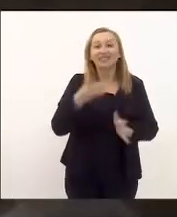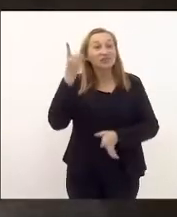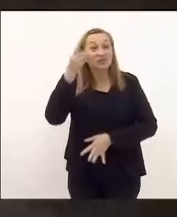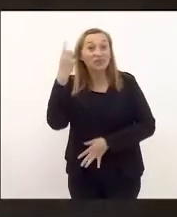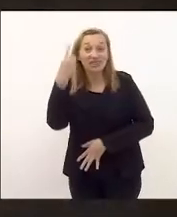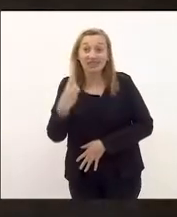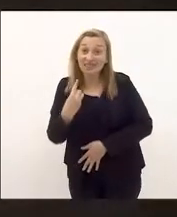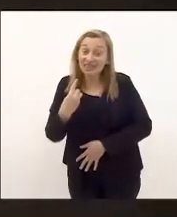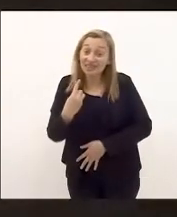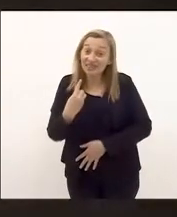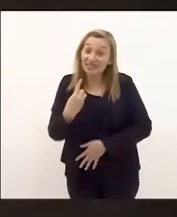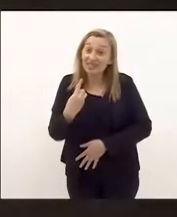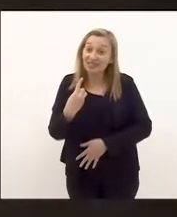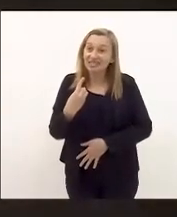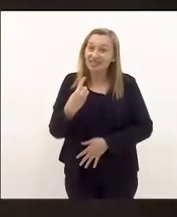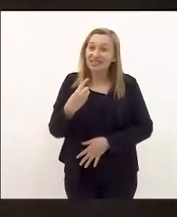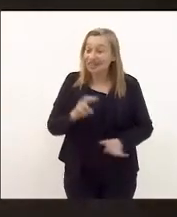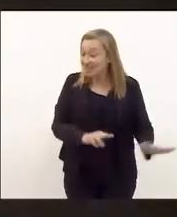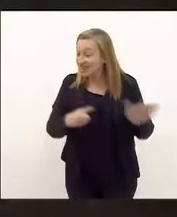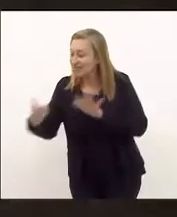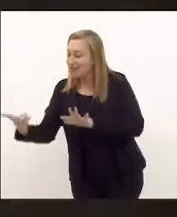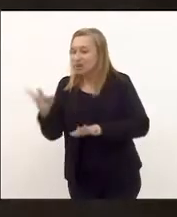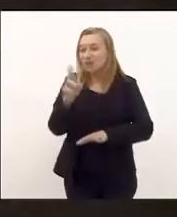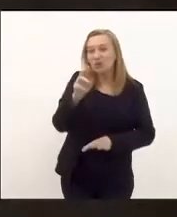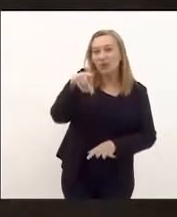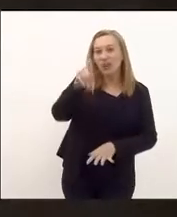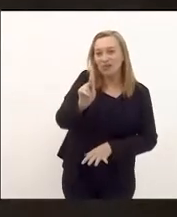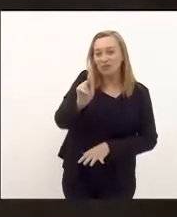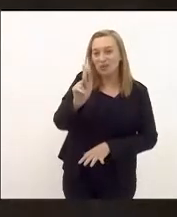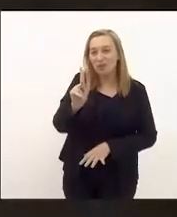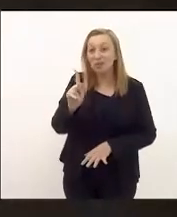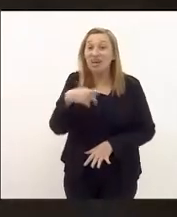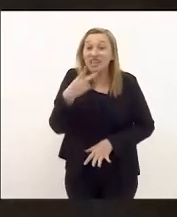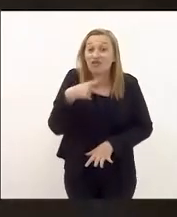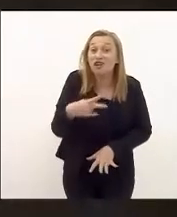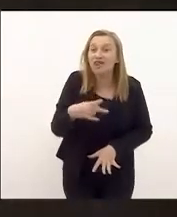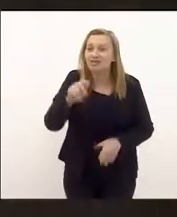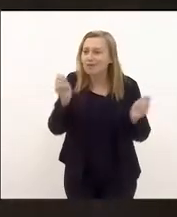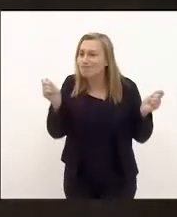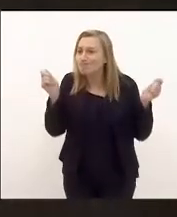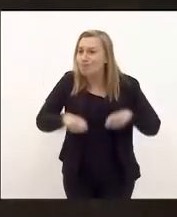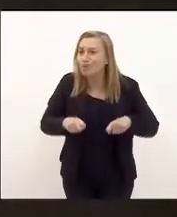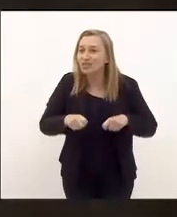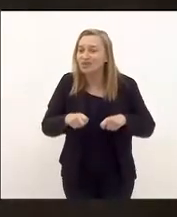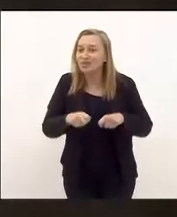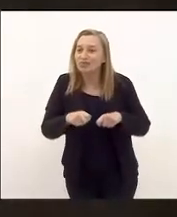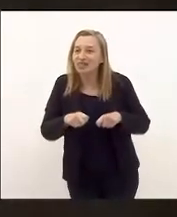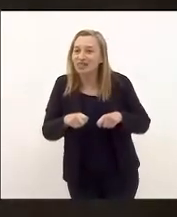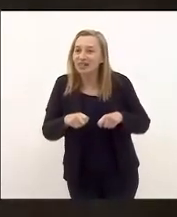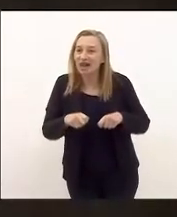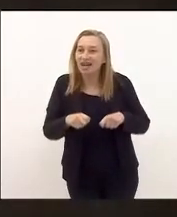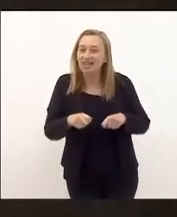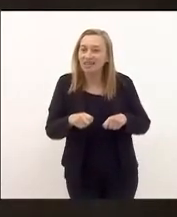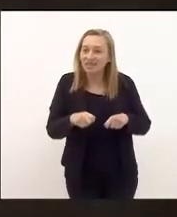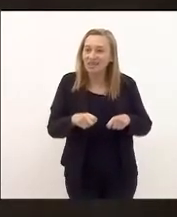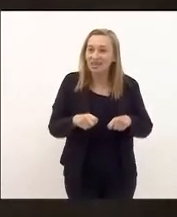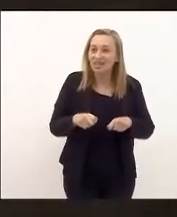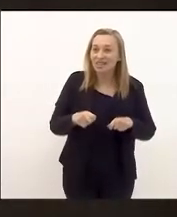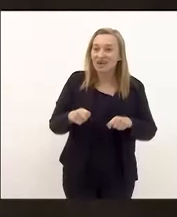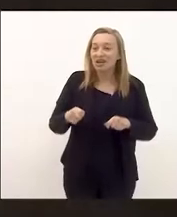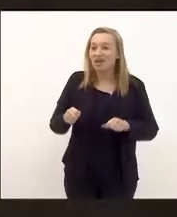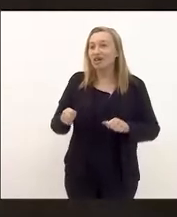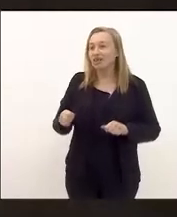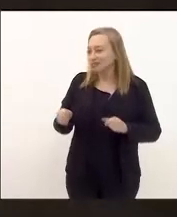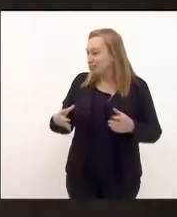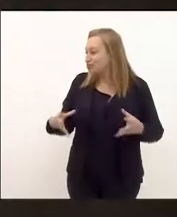Dani Monteiro com a semana do hip hop. A gente está falando da possibilidade da nossa juventude preta, favelada, se